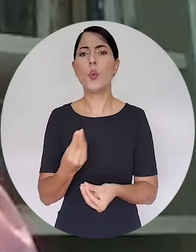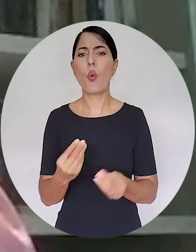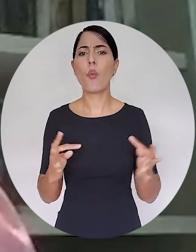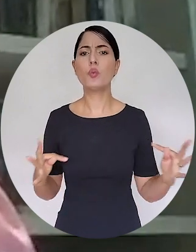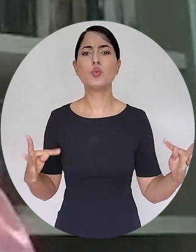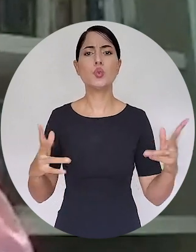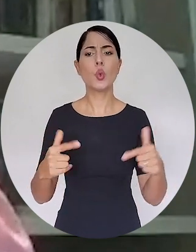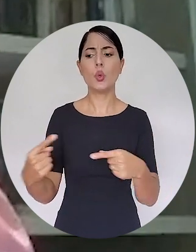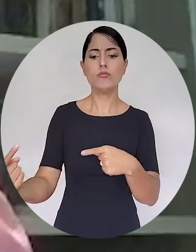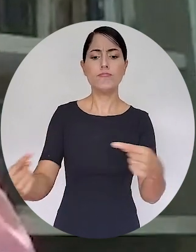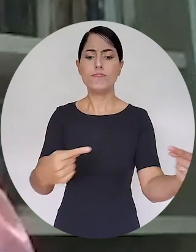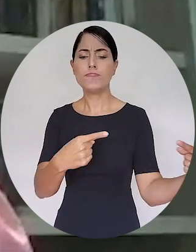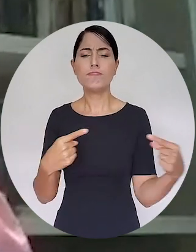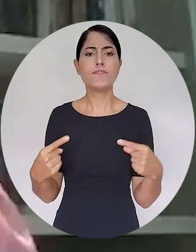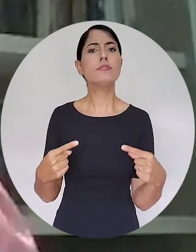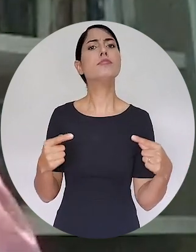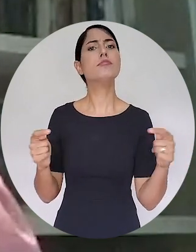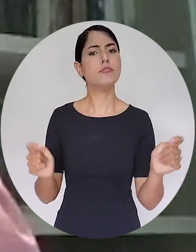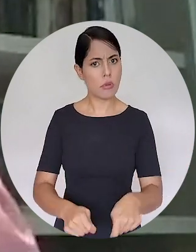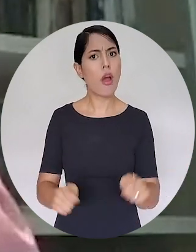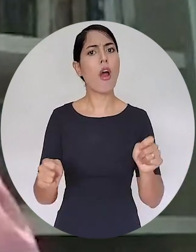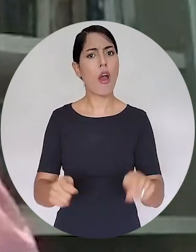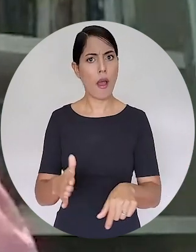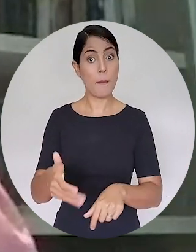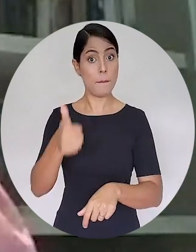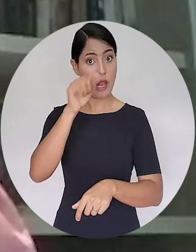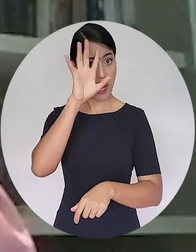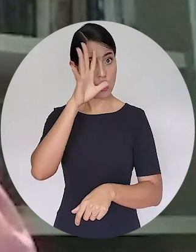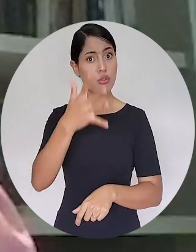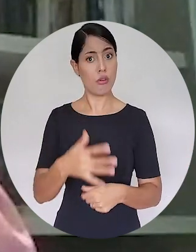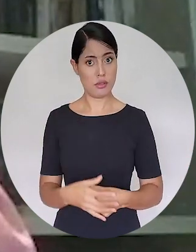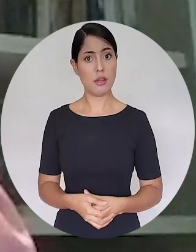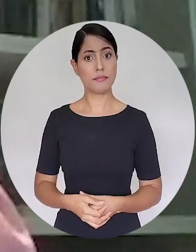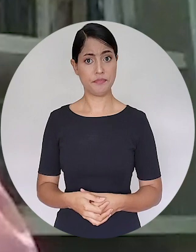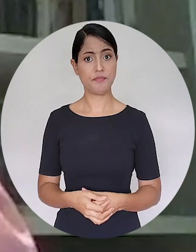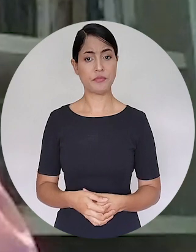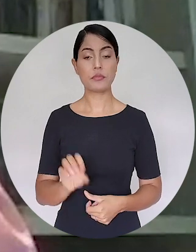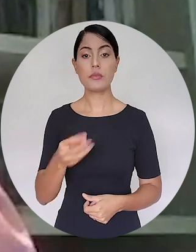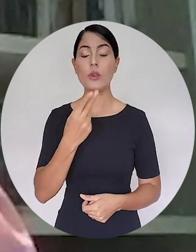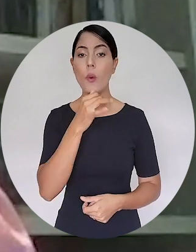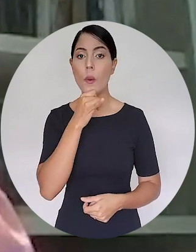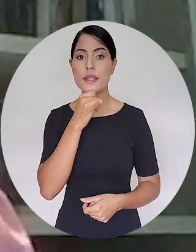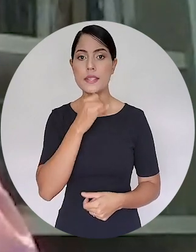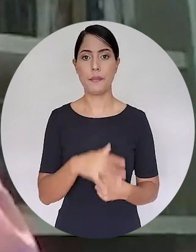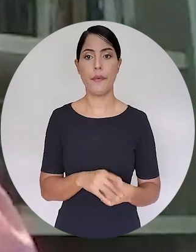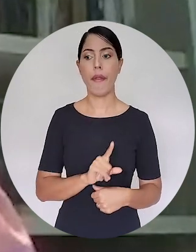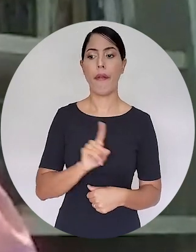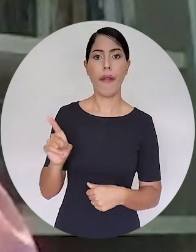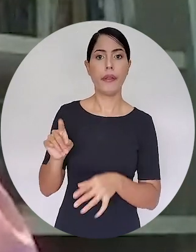pensada, discutida por todos, do que por algo né, você entrar numa disputa